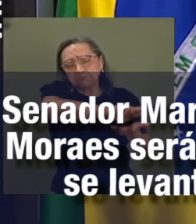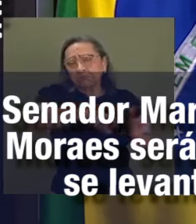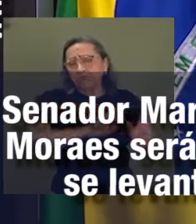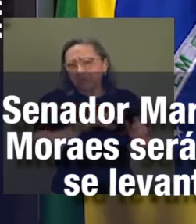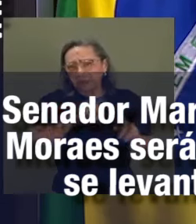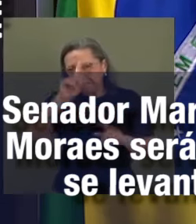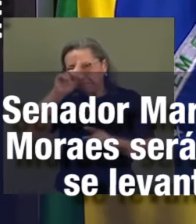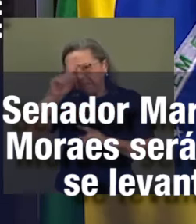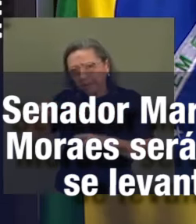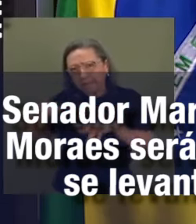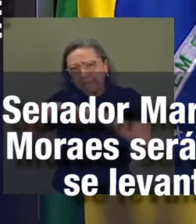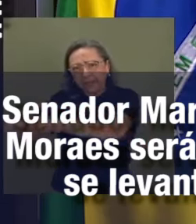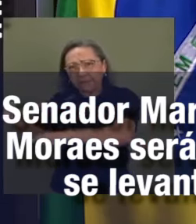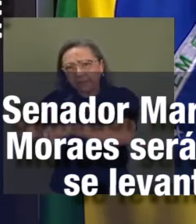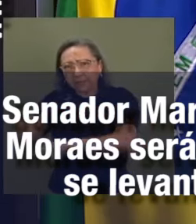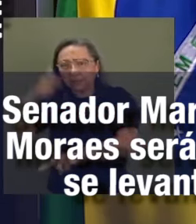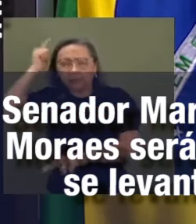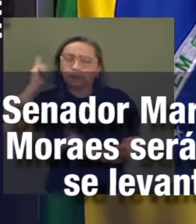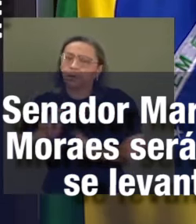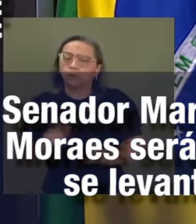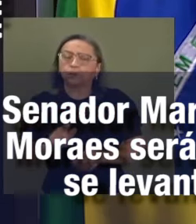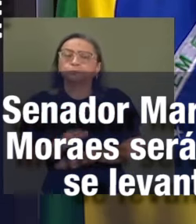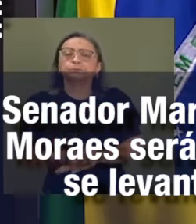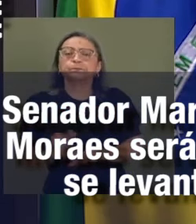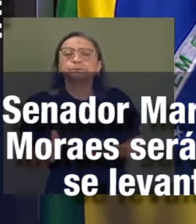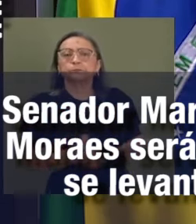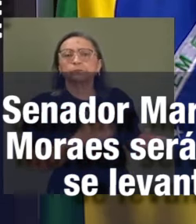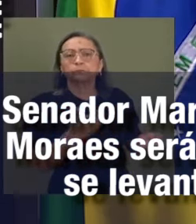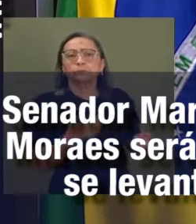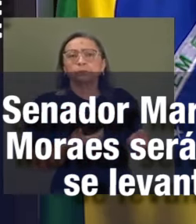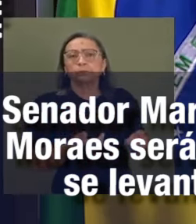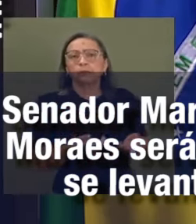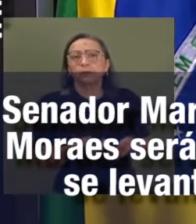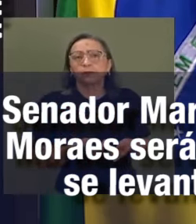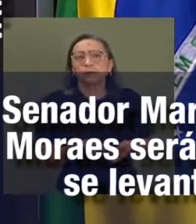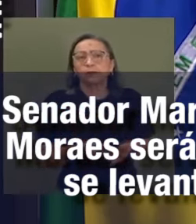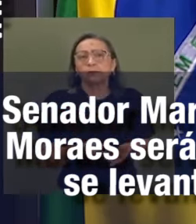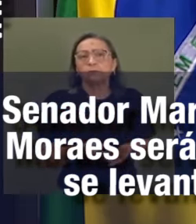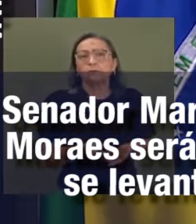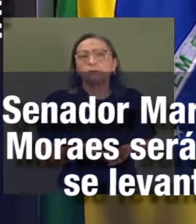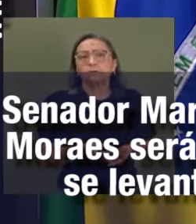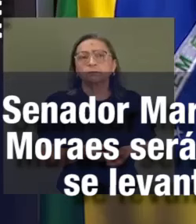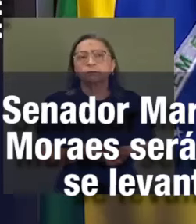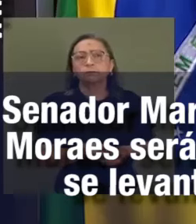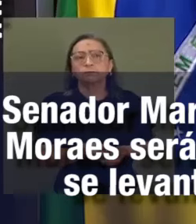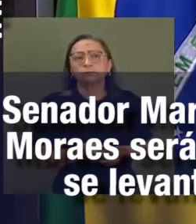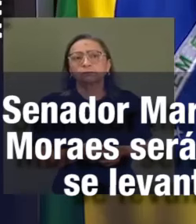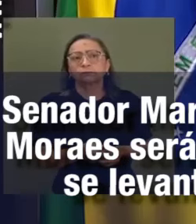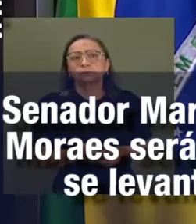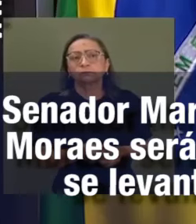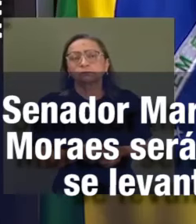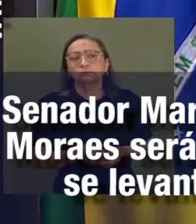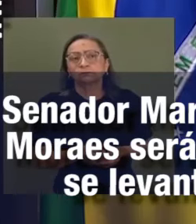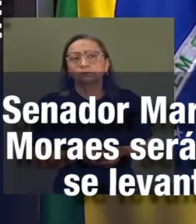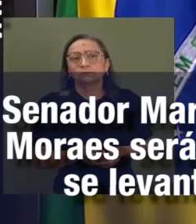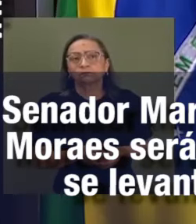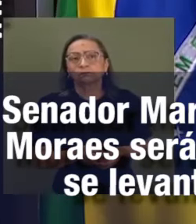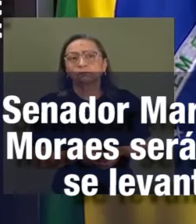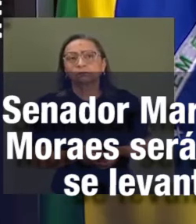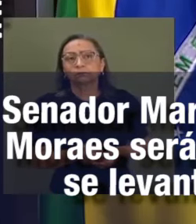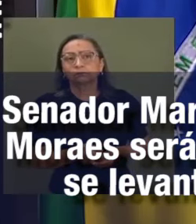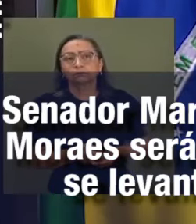OEA nós temos o tribunal, nós temos o vou até pegar aqui, ó, até o resultado, aliás.